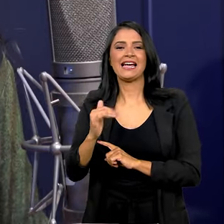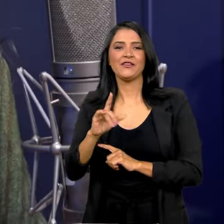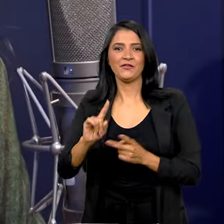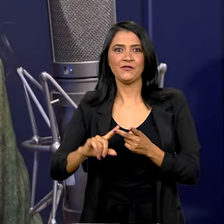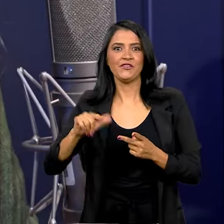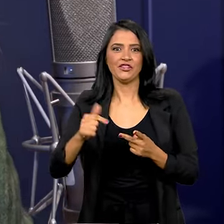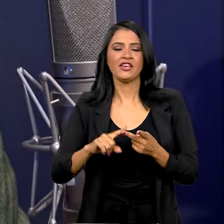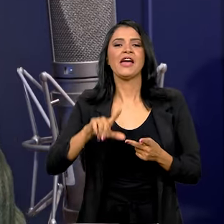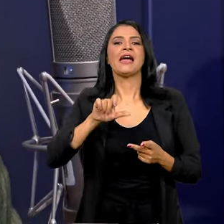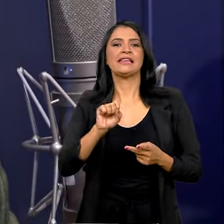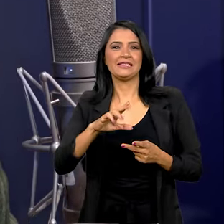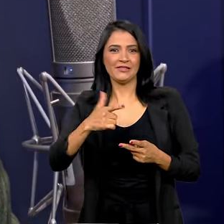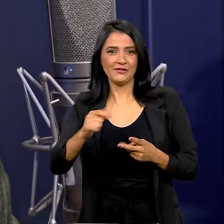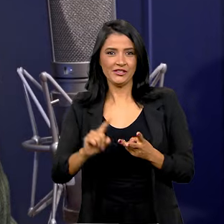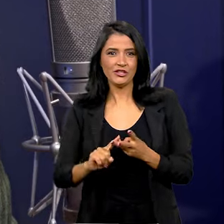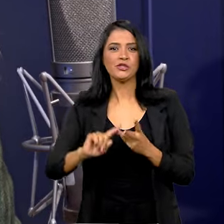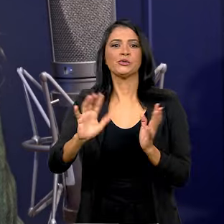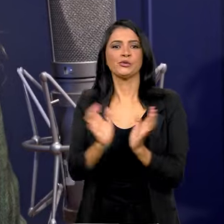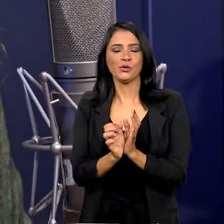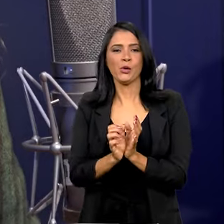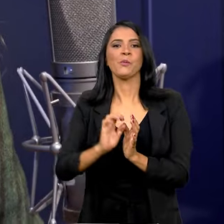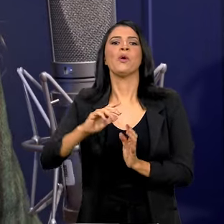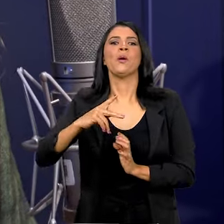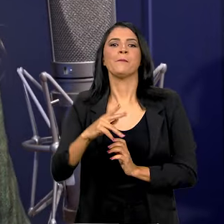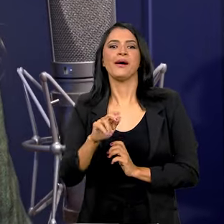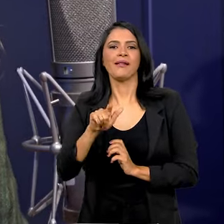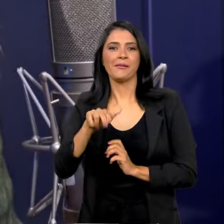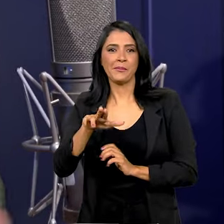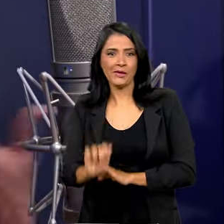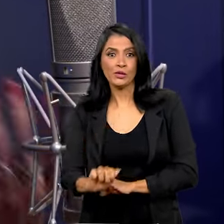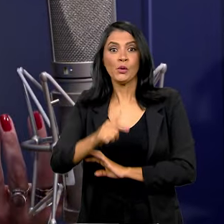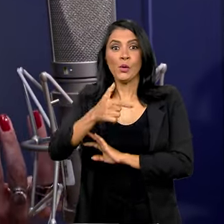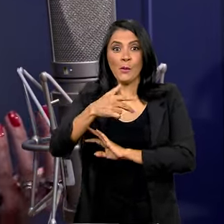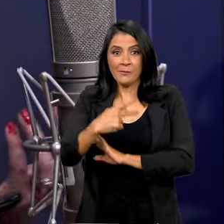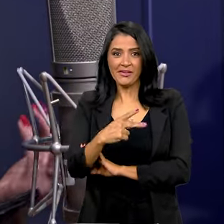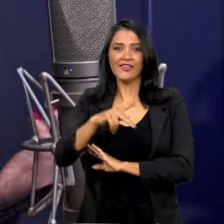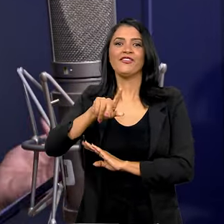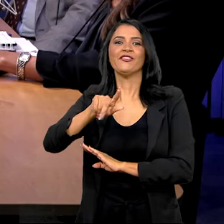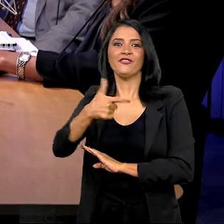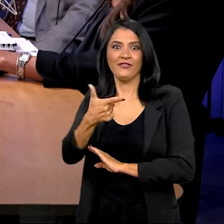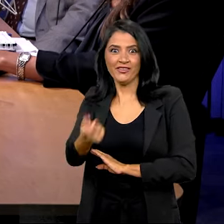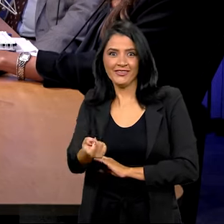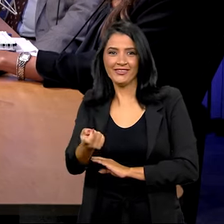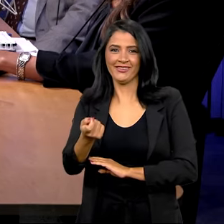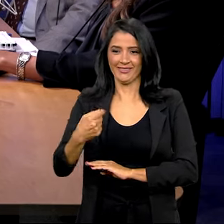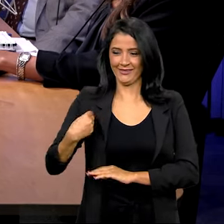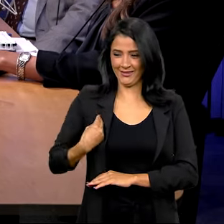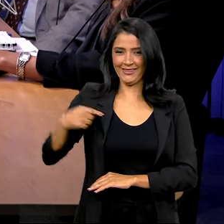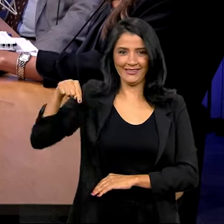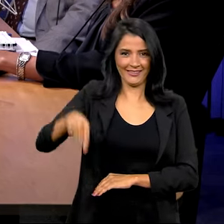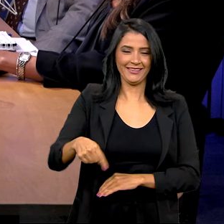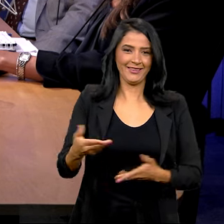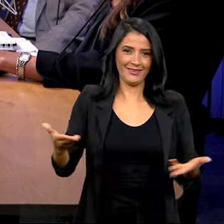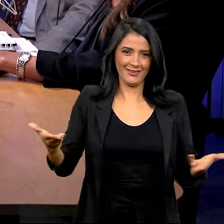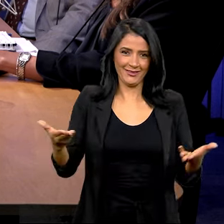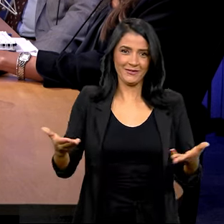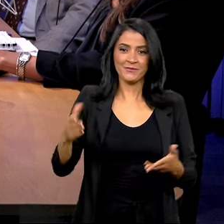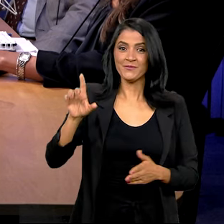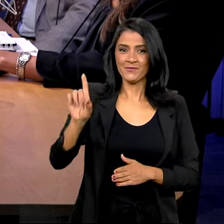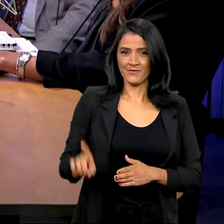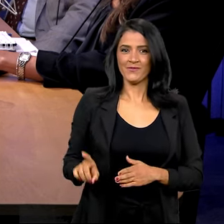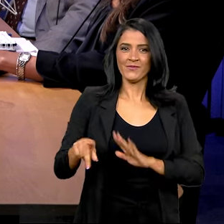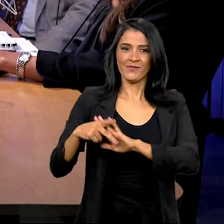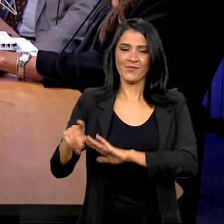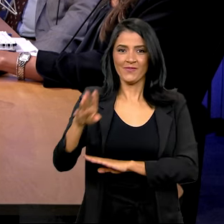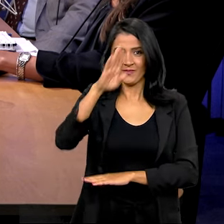s20 e o grupo do Parlamento o p20 conosco aqui no estúdio o